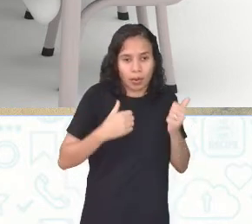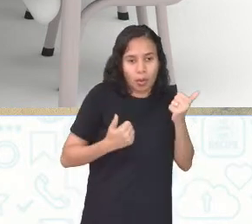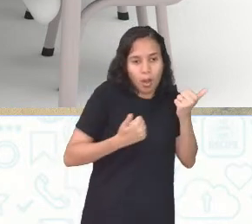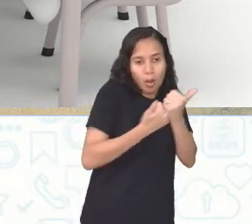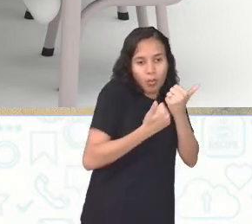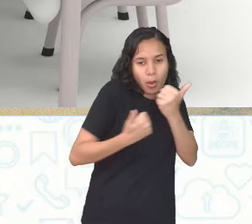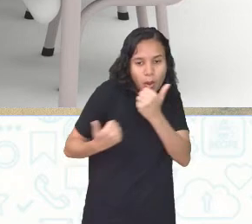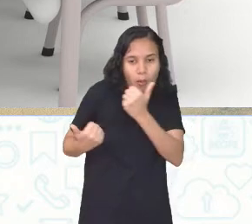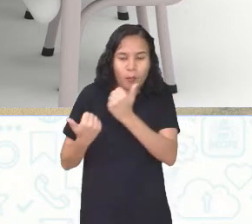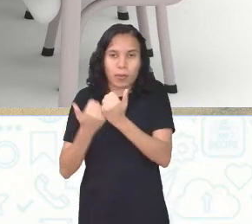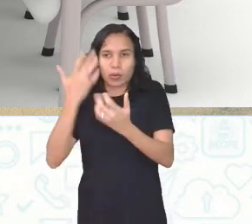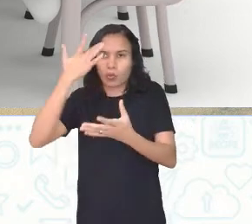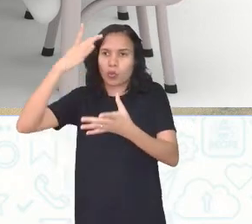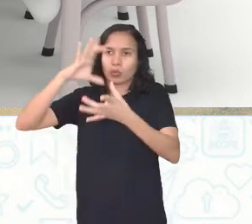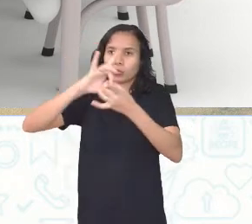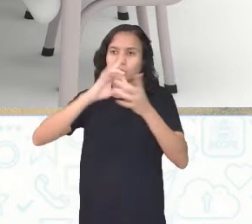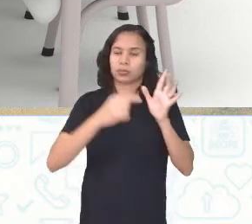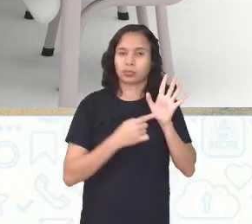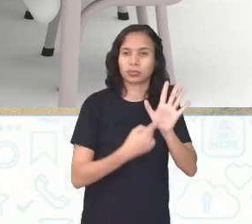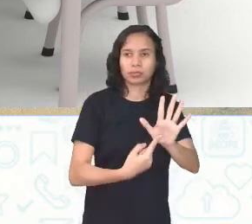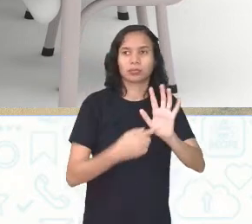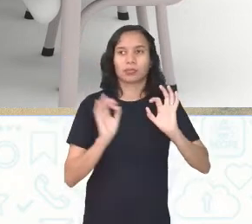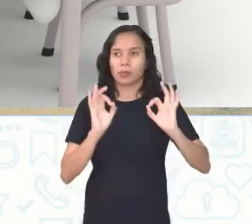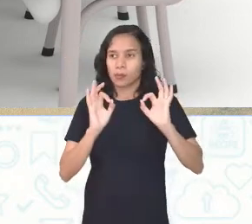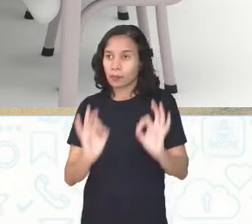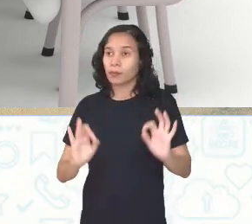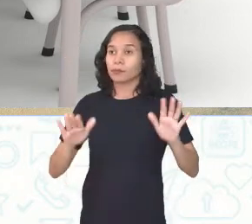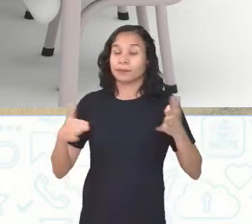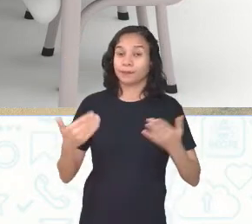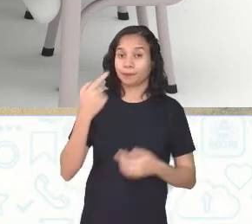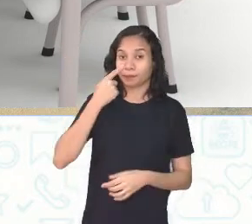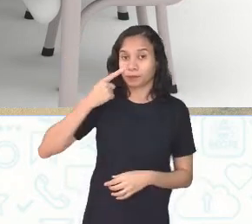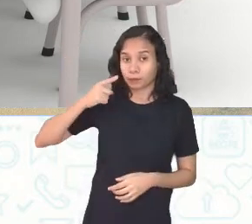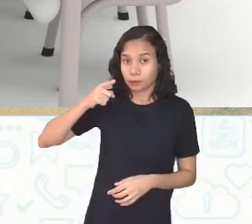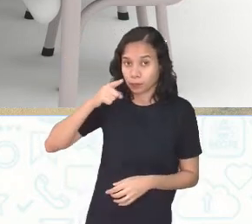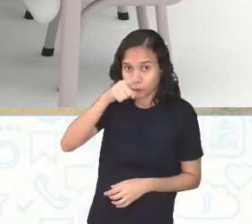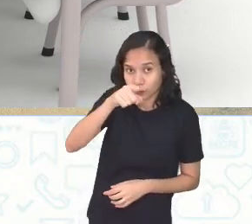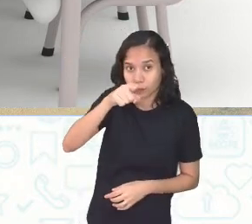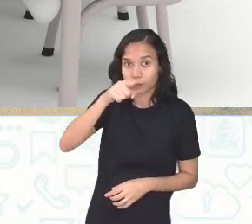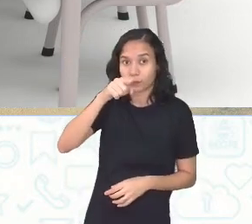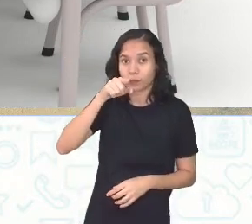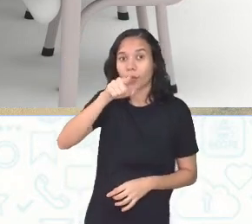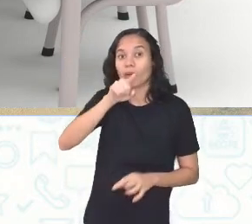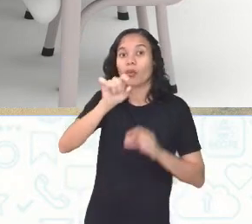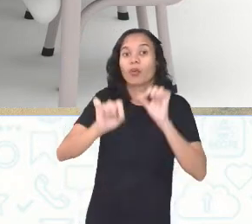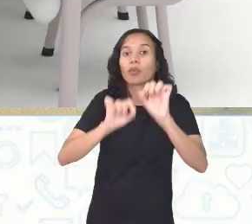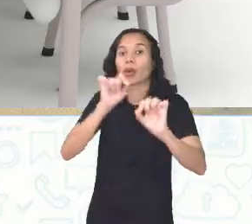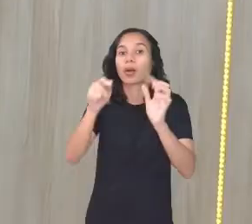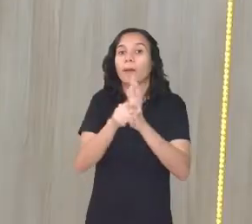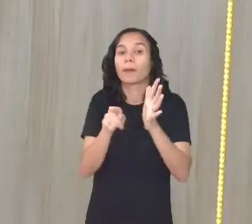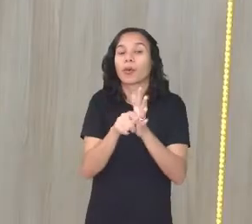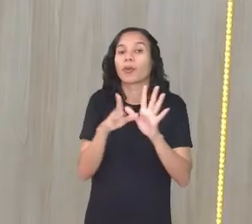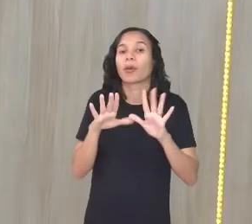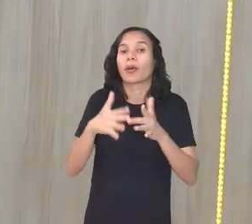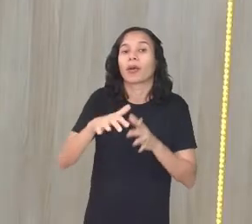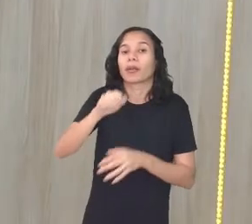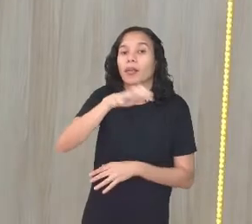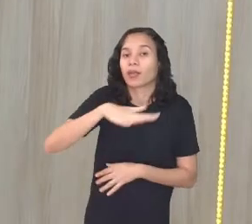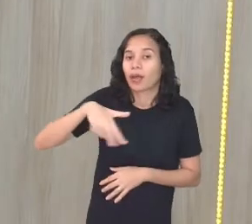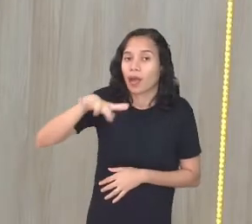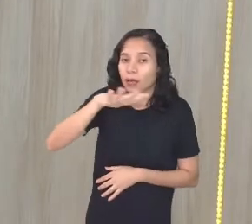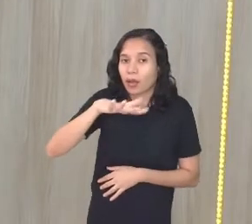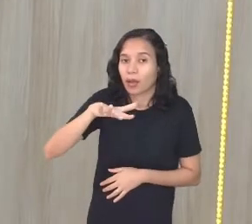argumentação lógica a apresentar, tá bom? E enquanto você é quem nesse ambiente